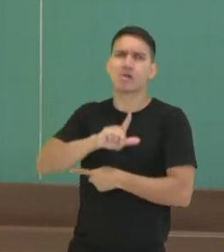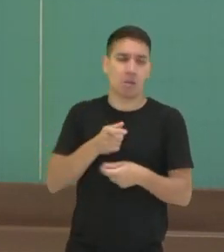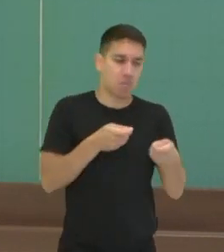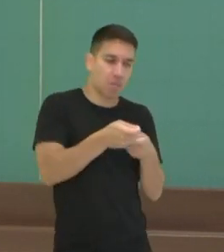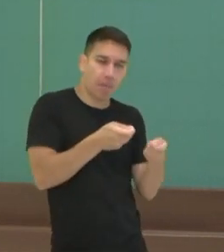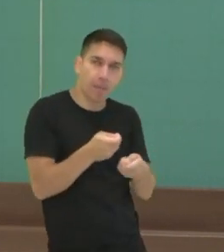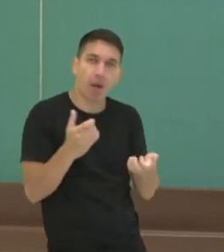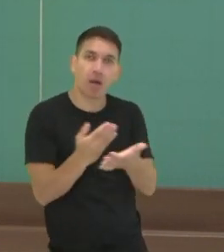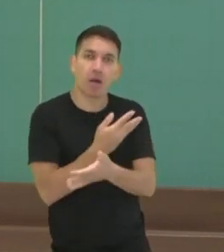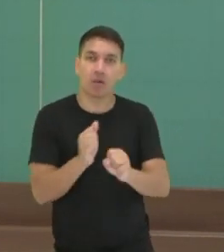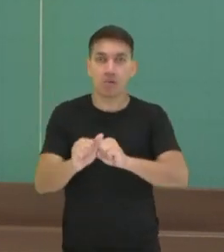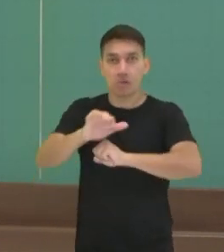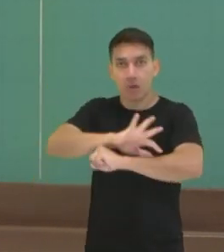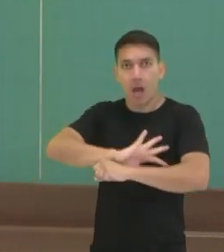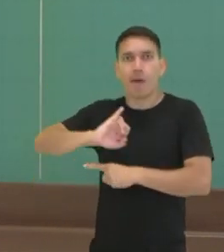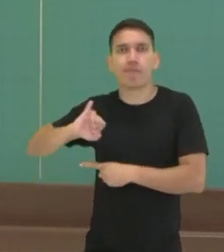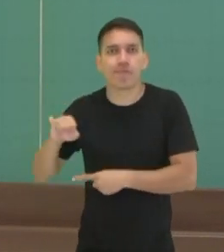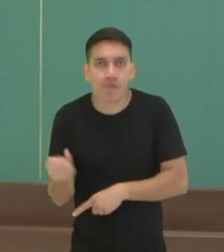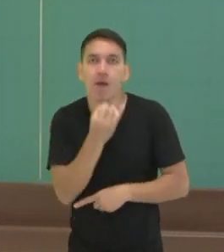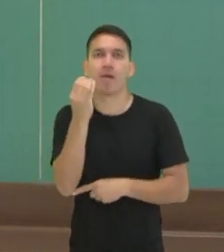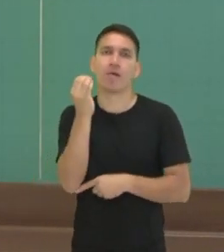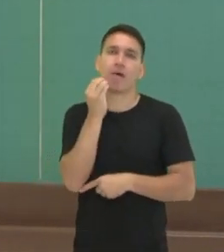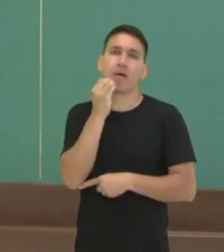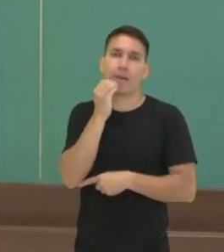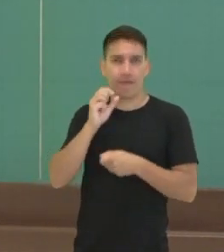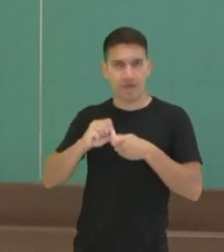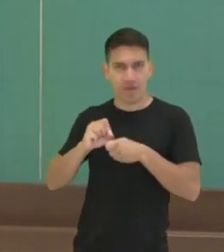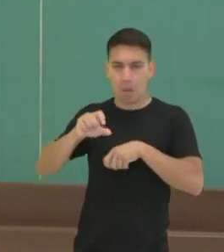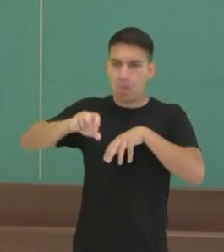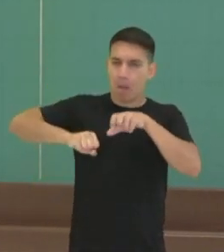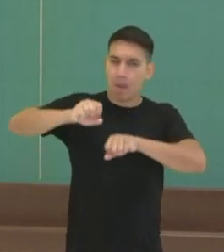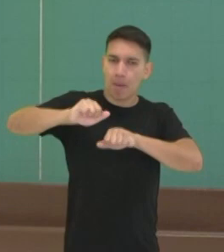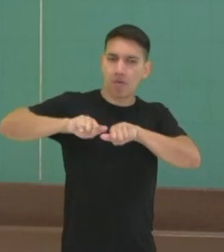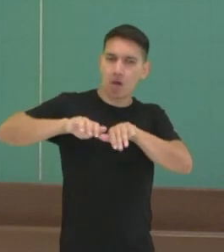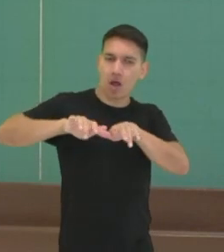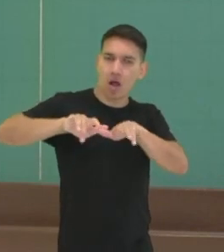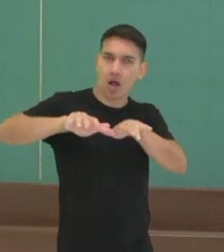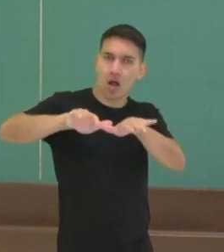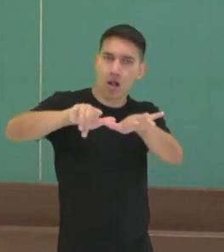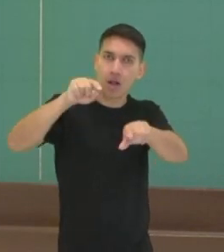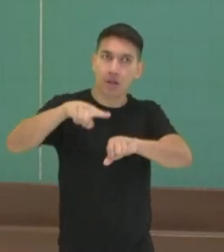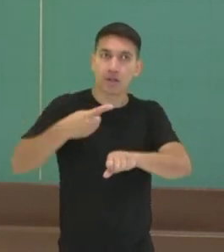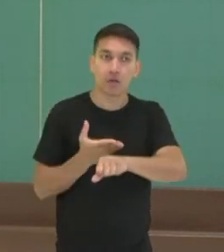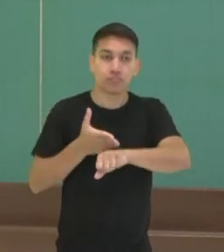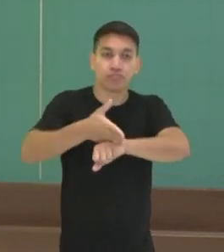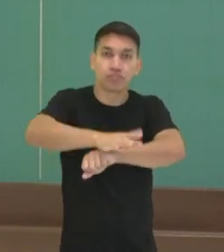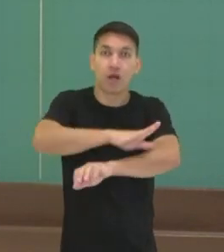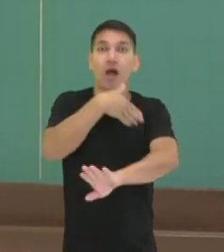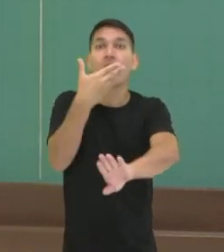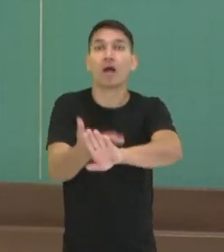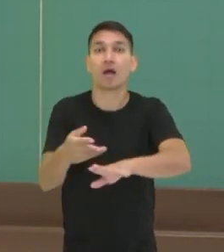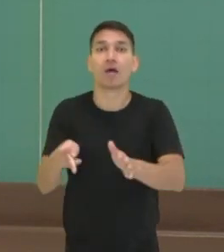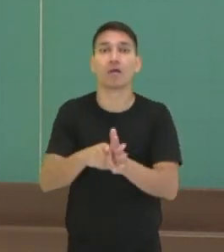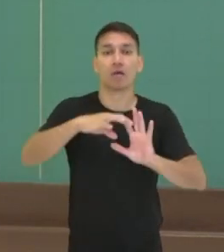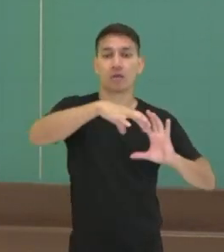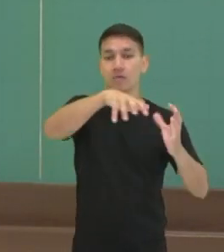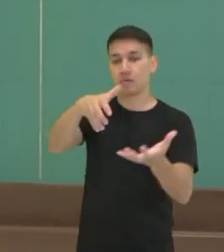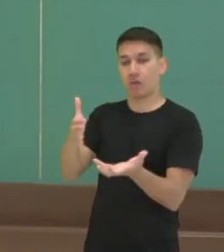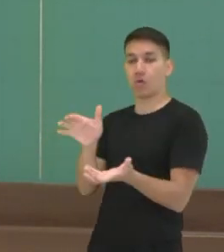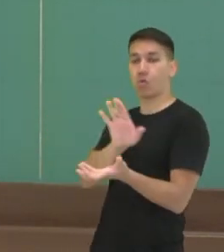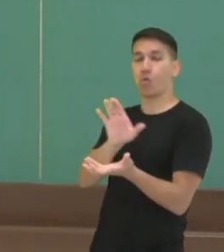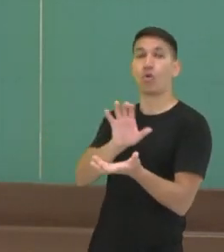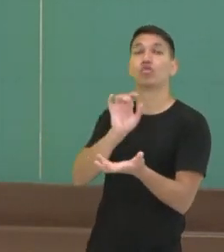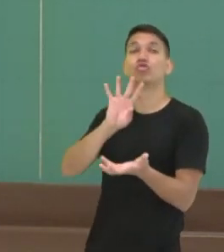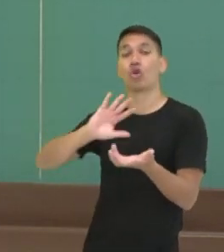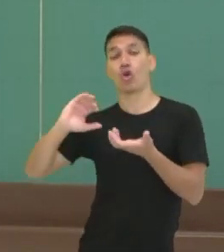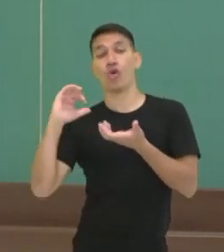eles aproveitaram a oportunidade e começaram a fazer incursões. E nessas incursões acaba caindo o Império Ocidental e somente o Império